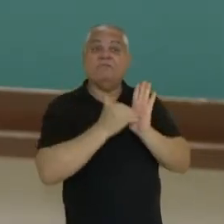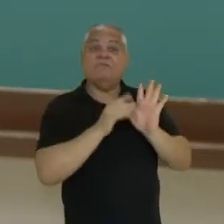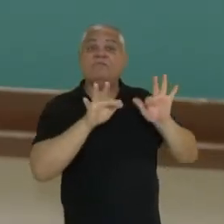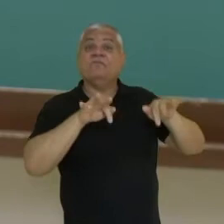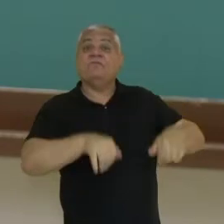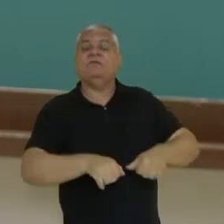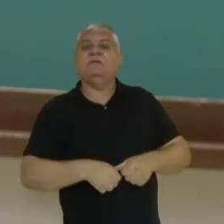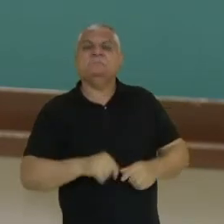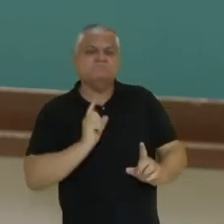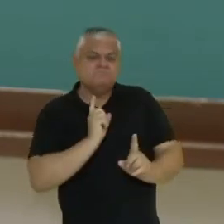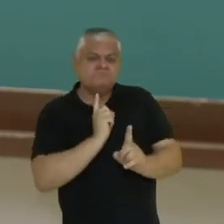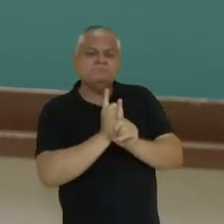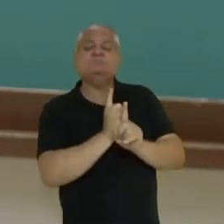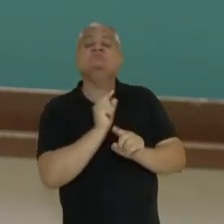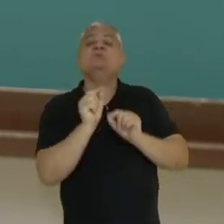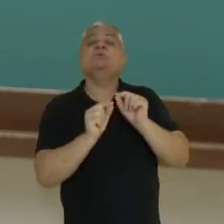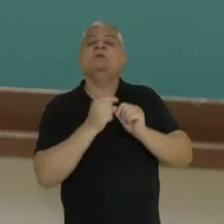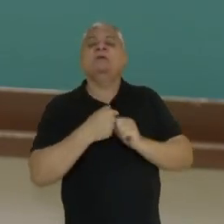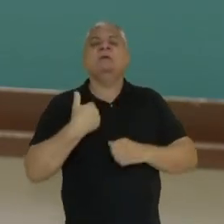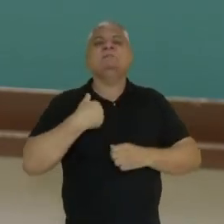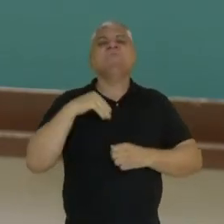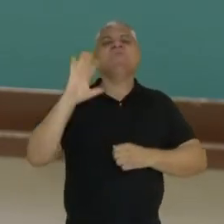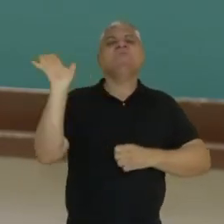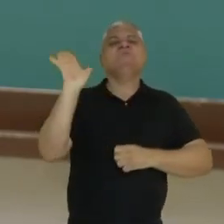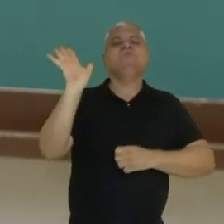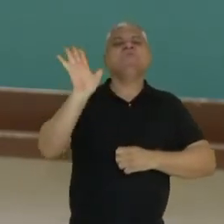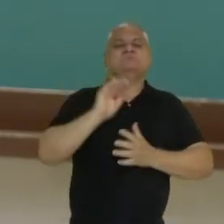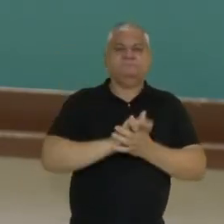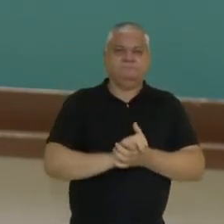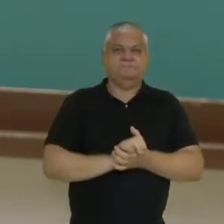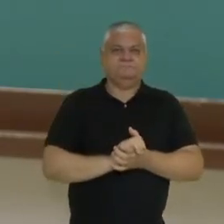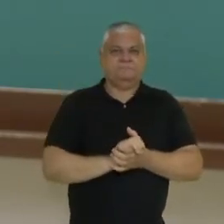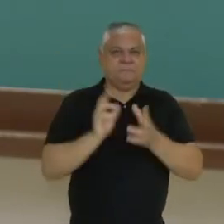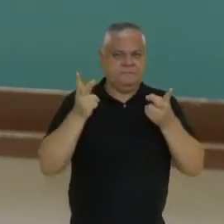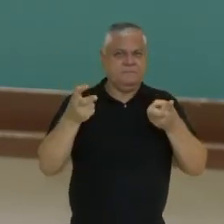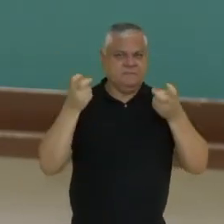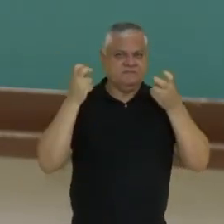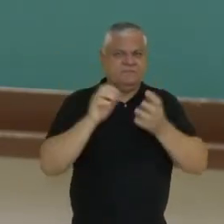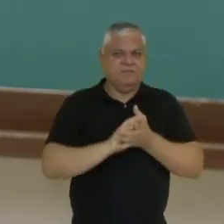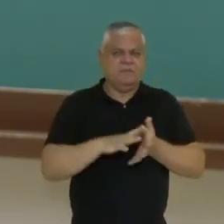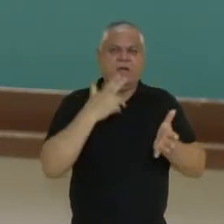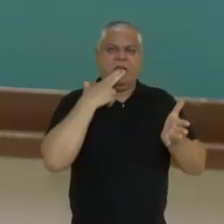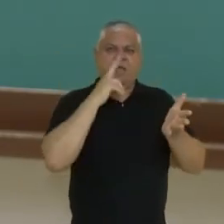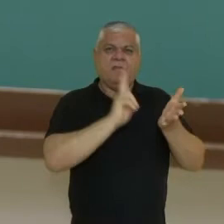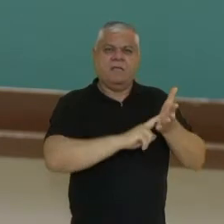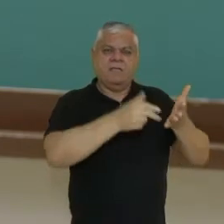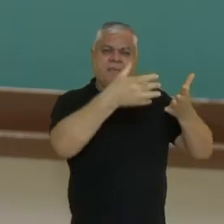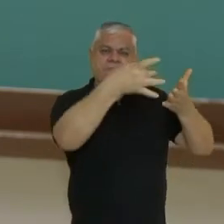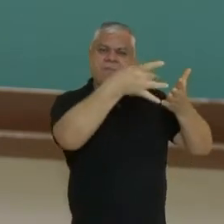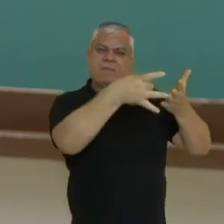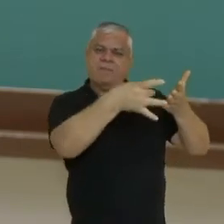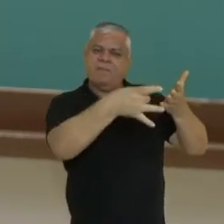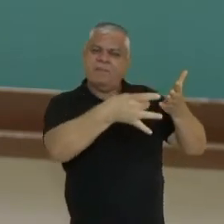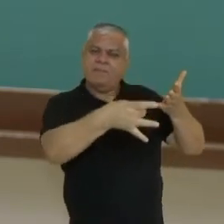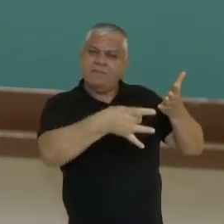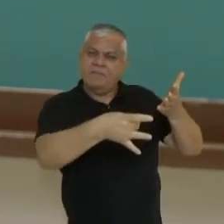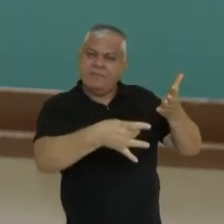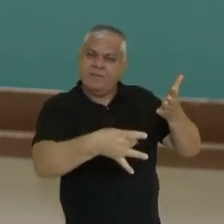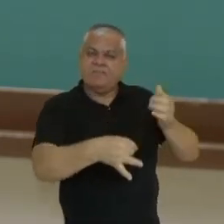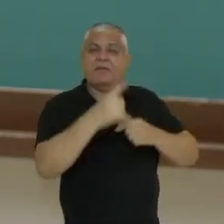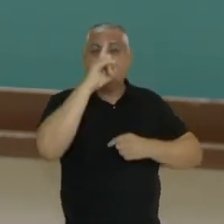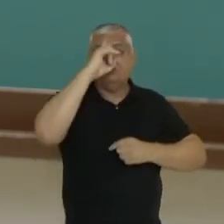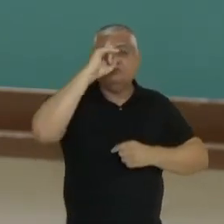E localizar o quê? A despedida. Então, você observou que a carta começou com a